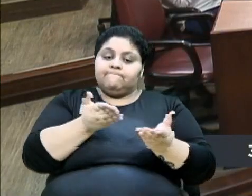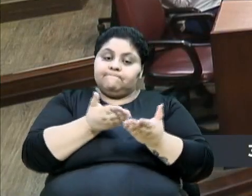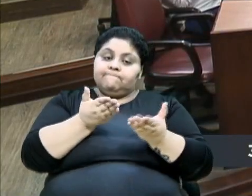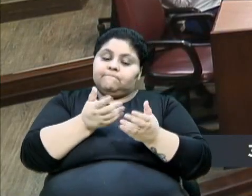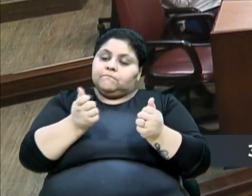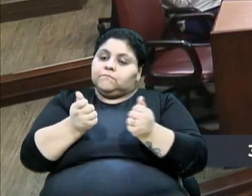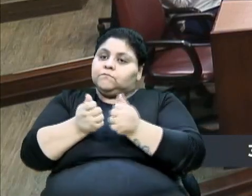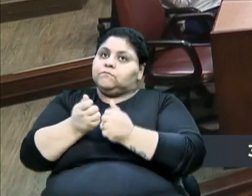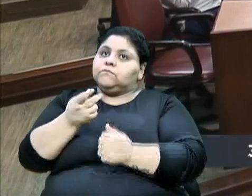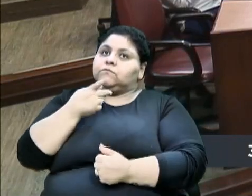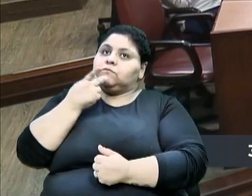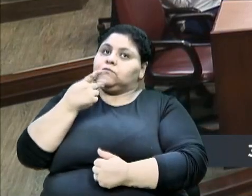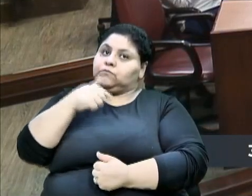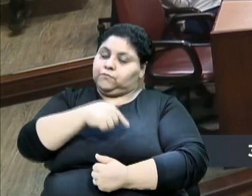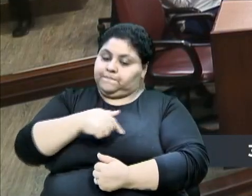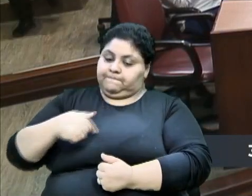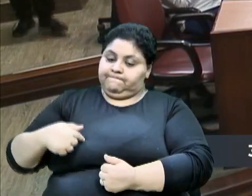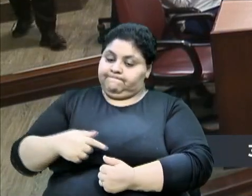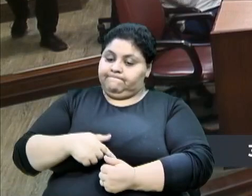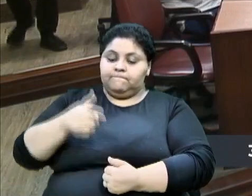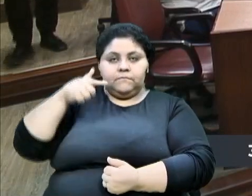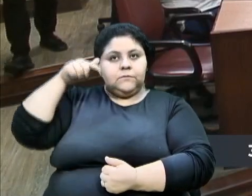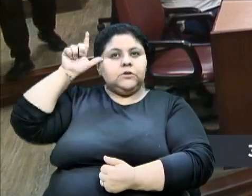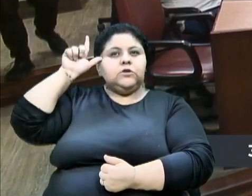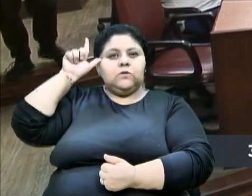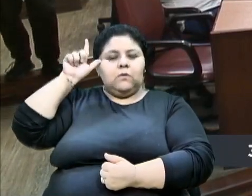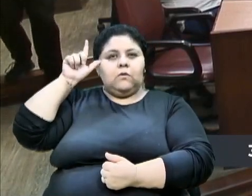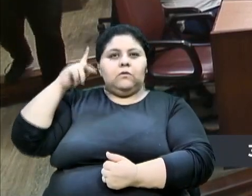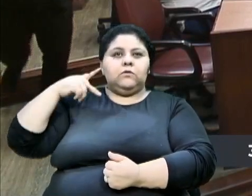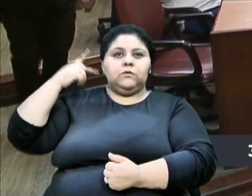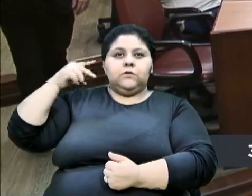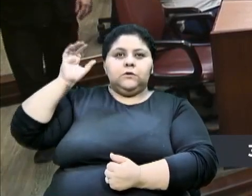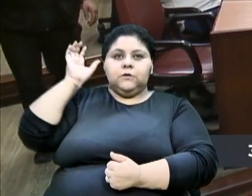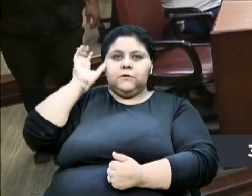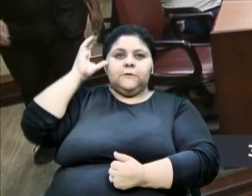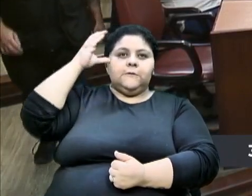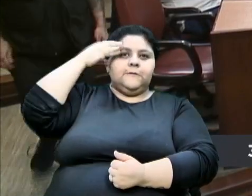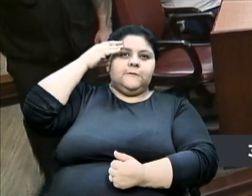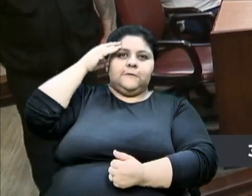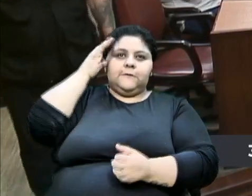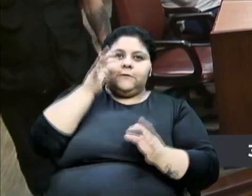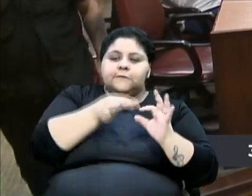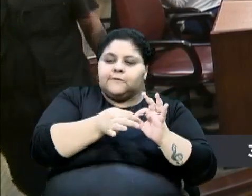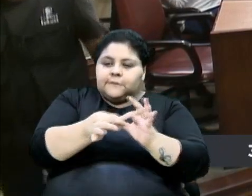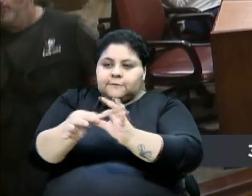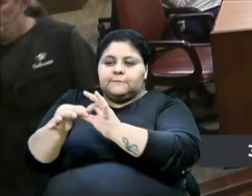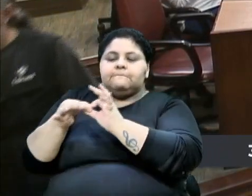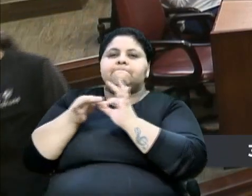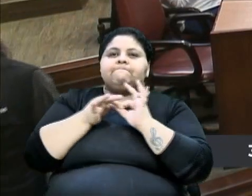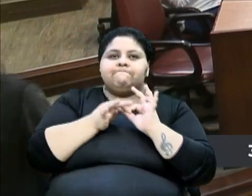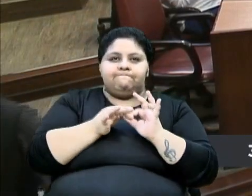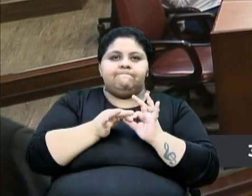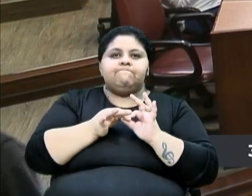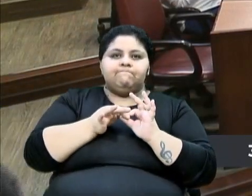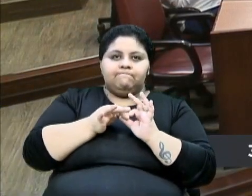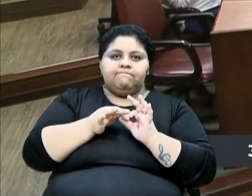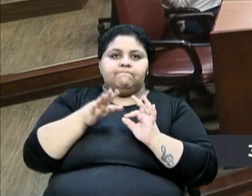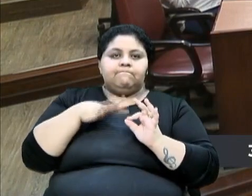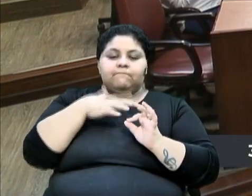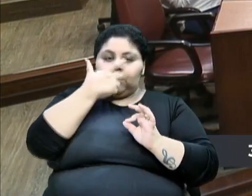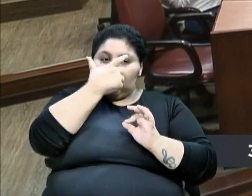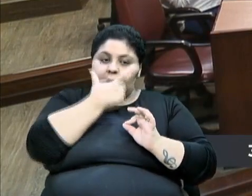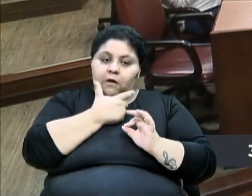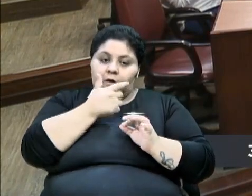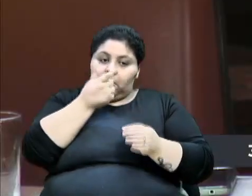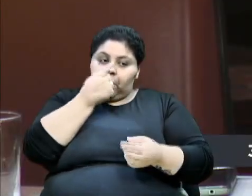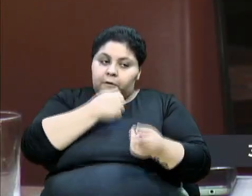vereador Zanquim e ontem do vereador Felipe, elas se entrelaçam. E aí, eu acho que o dinheiro público ele